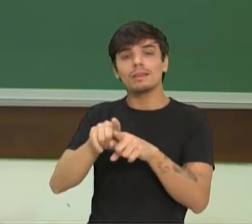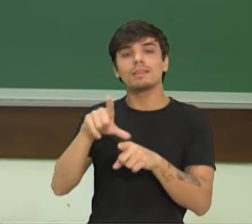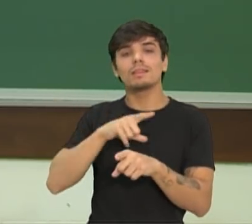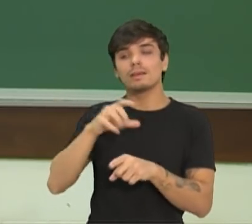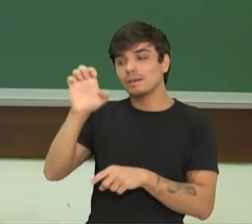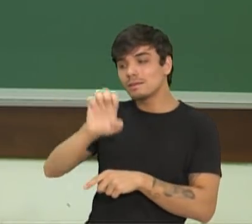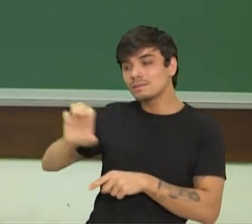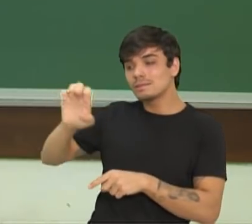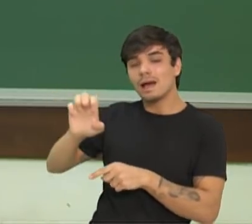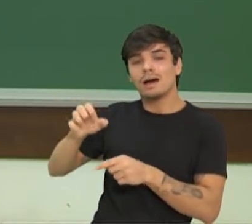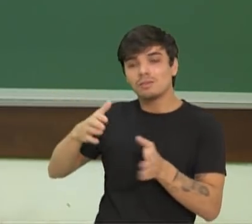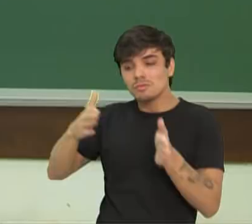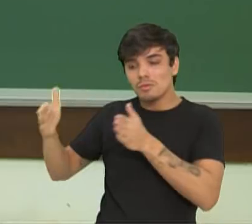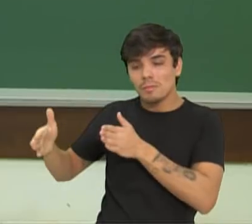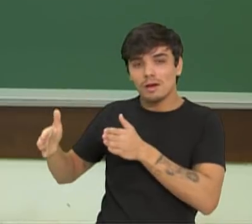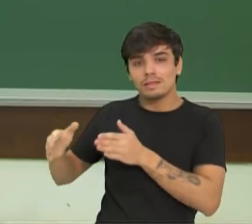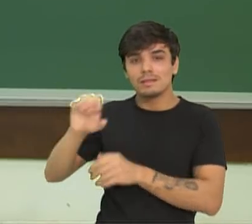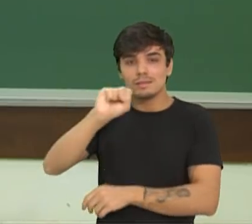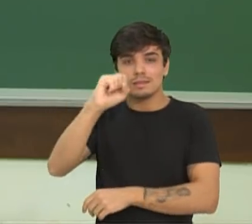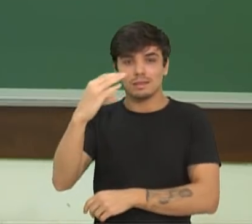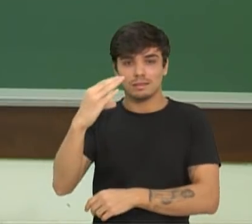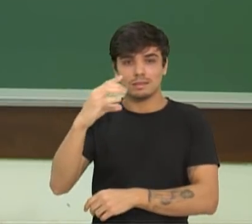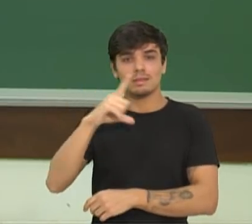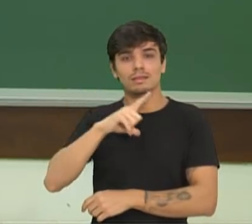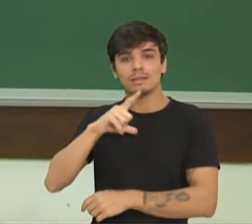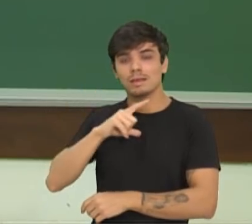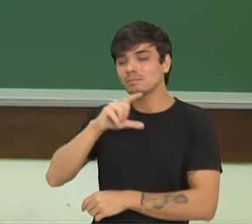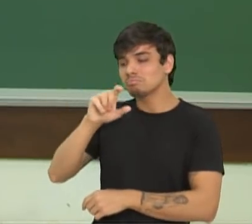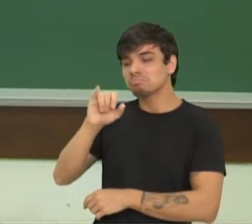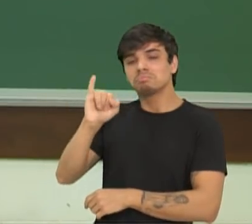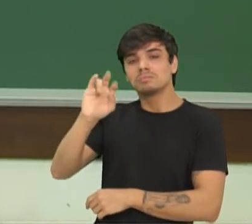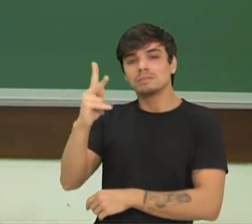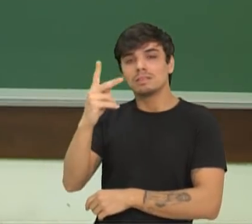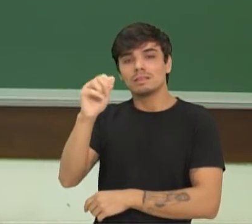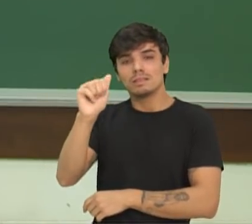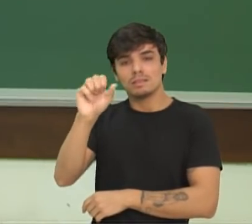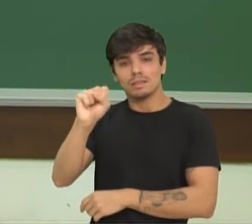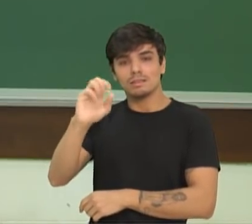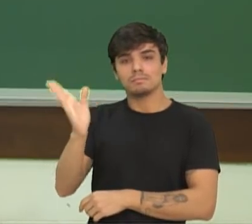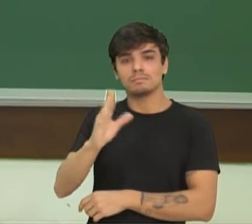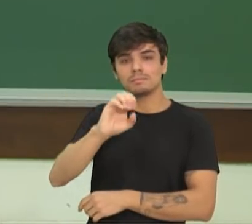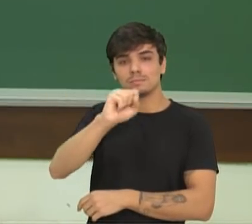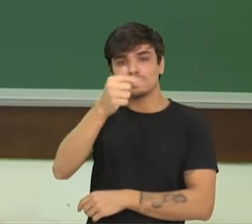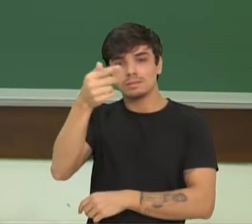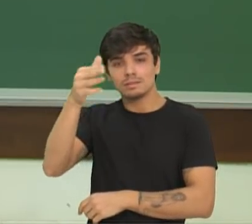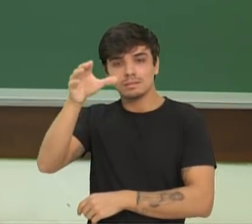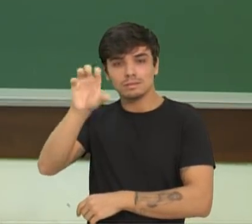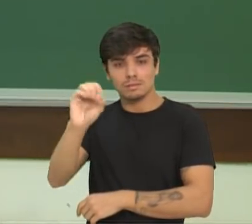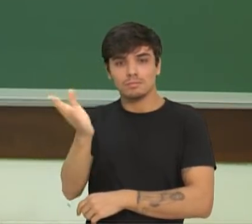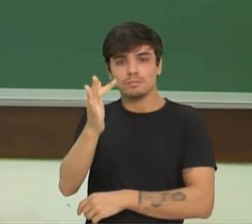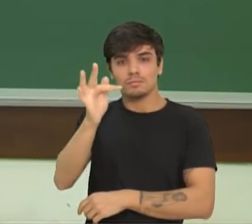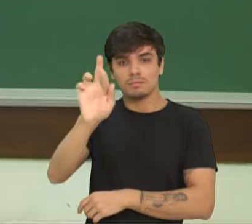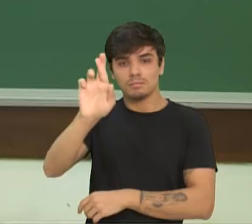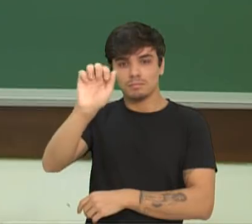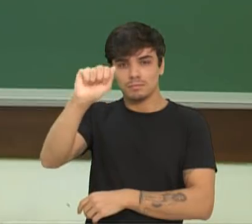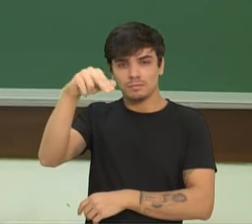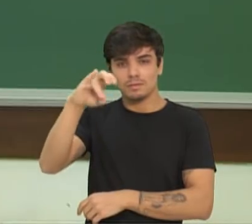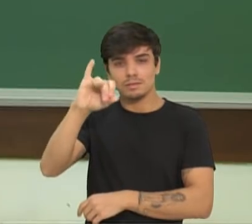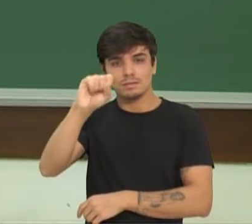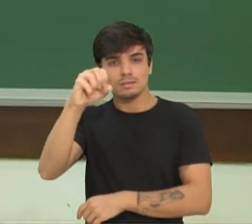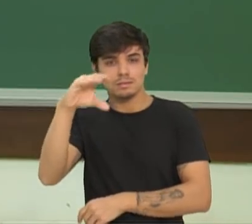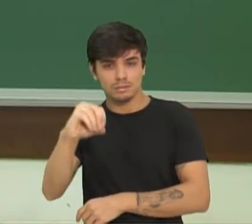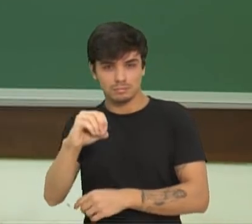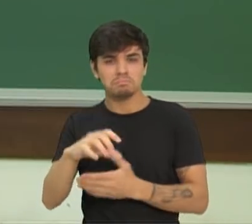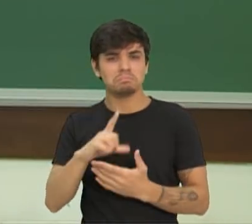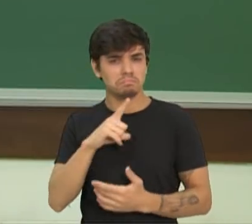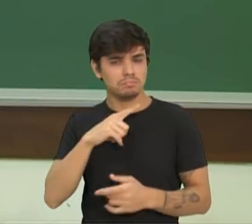temos a Ilha de São Francisco do Sul. Já ouviu falar nessa ilha? Também brasileira. Ou mais ao norte do país,